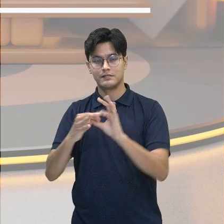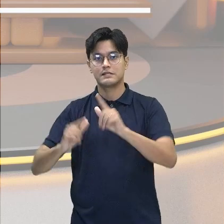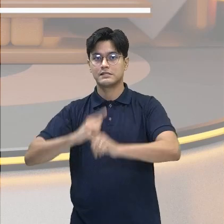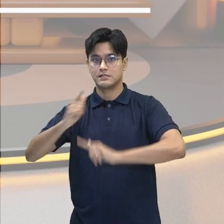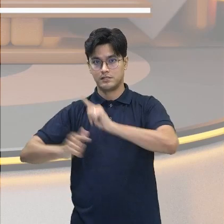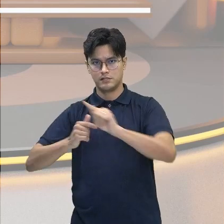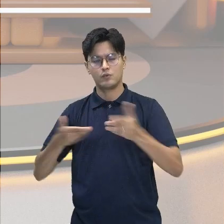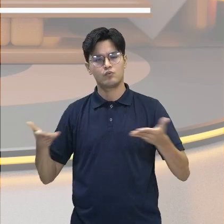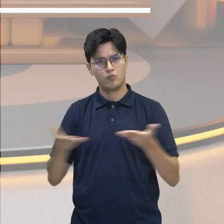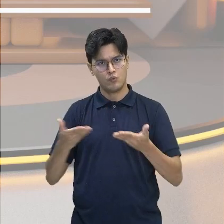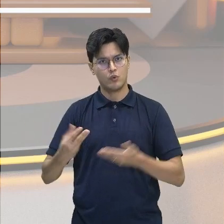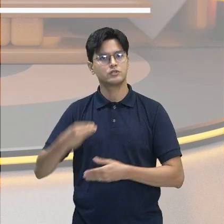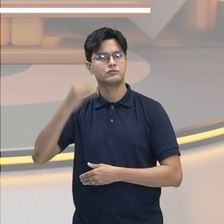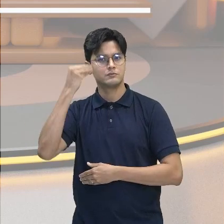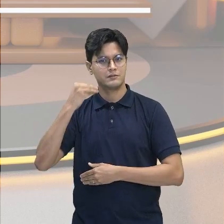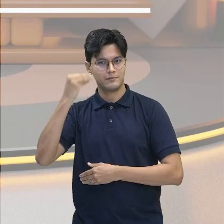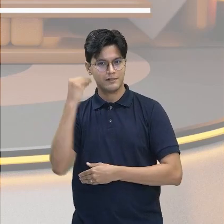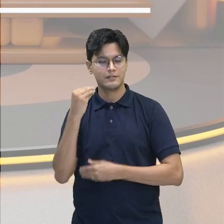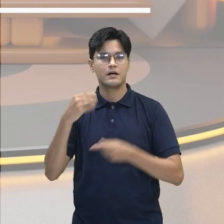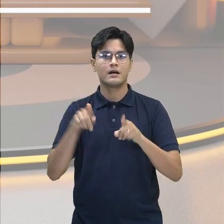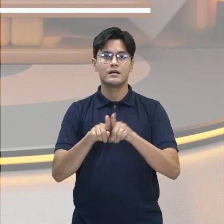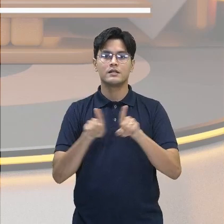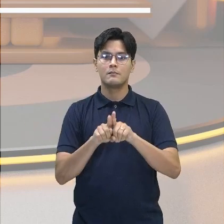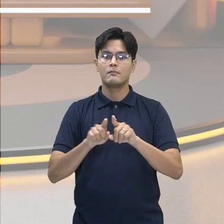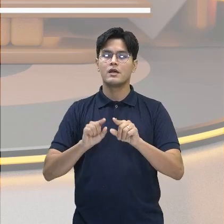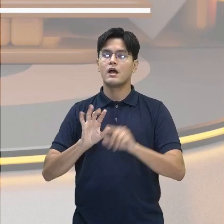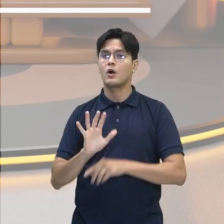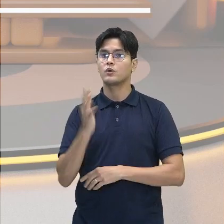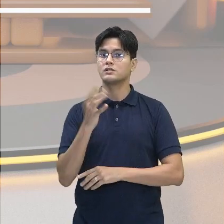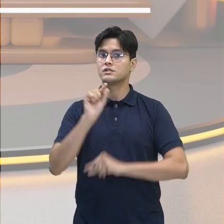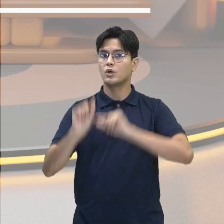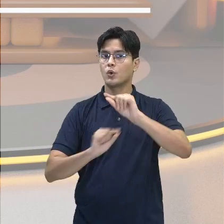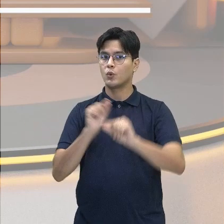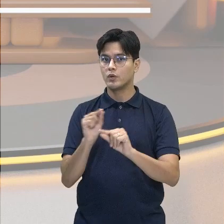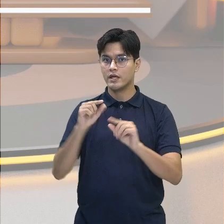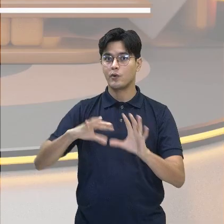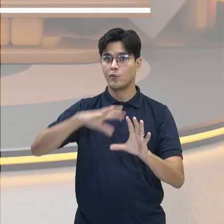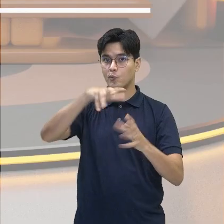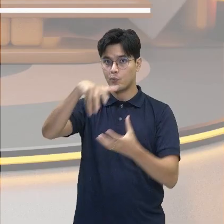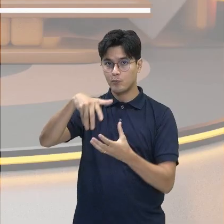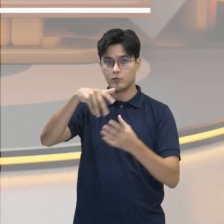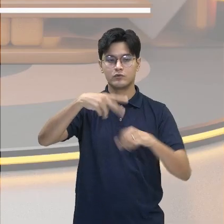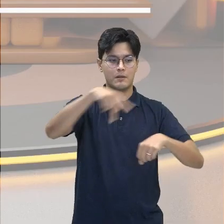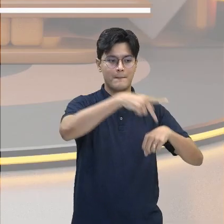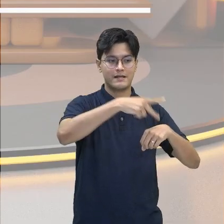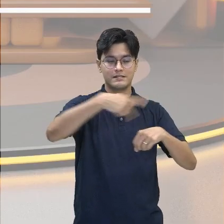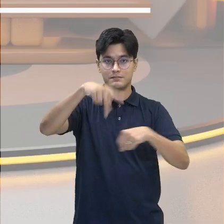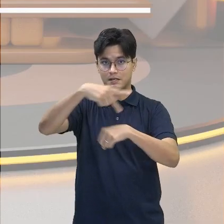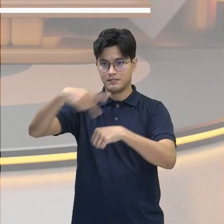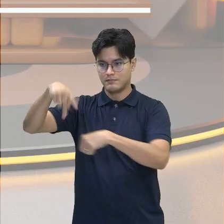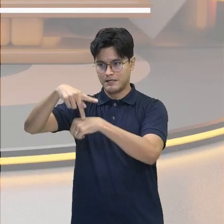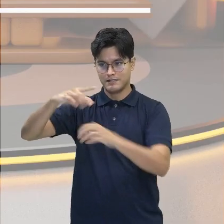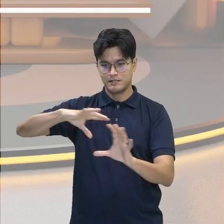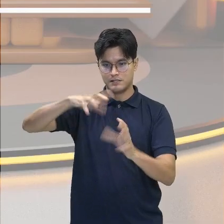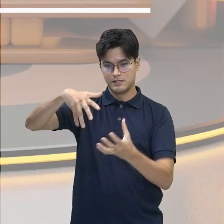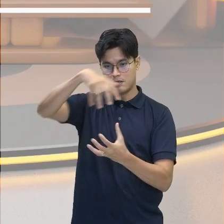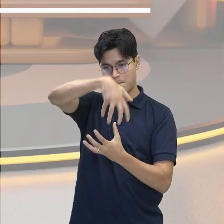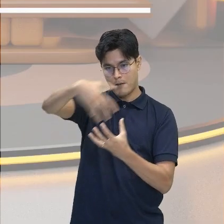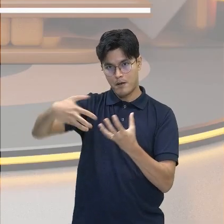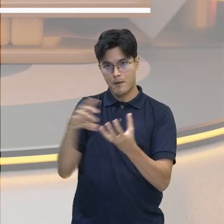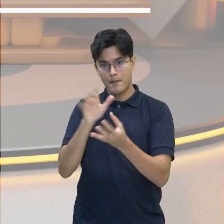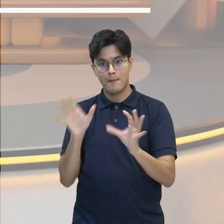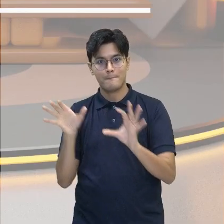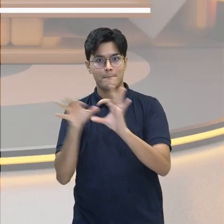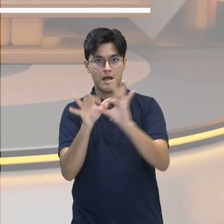ele possibilitou que a gente tivesse ali a internacionalização do mundo. Temos muitas coisas para a gente verificar no decorrer dessa